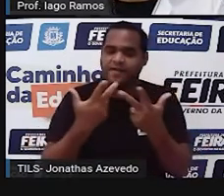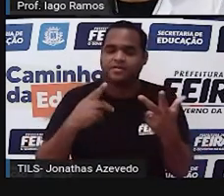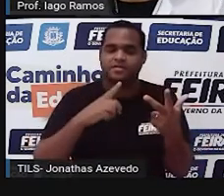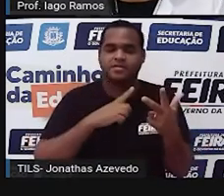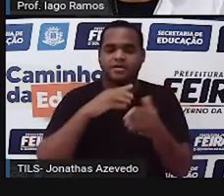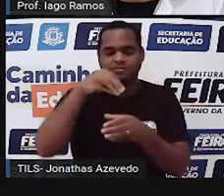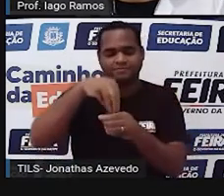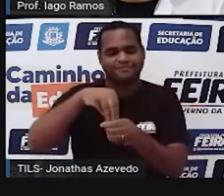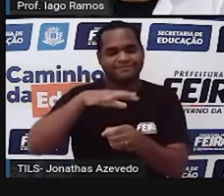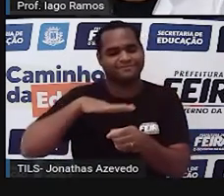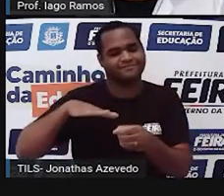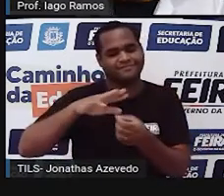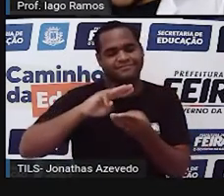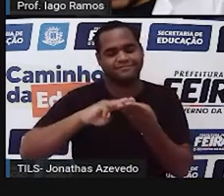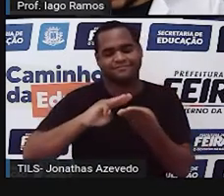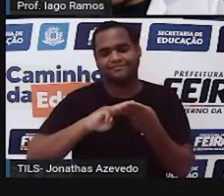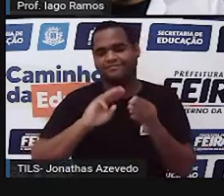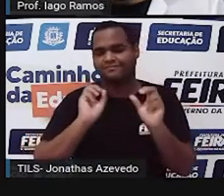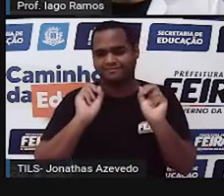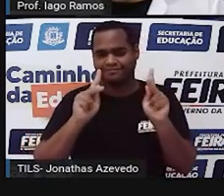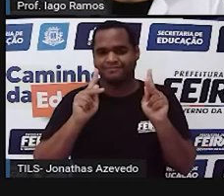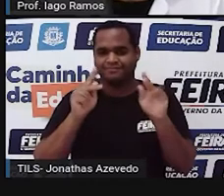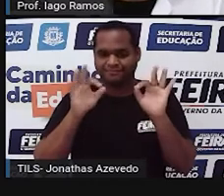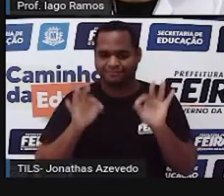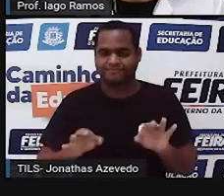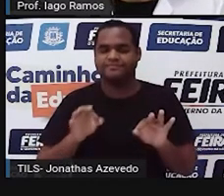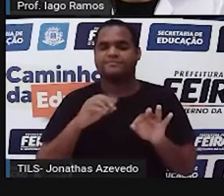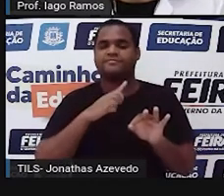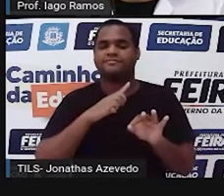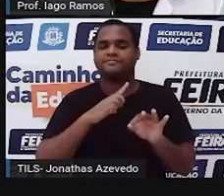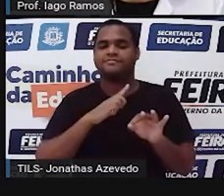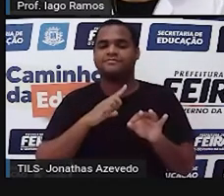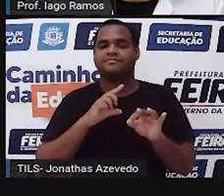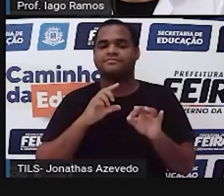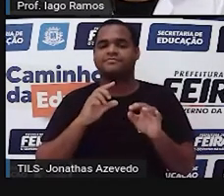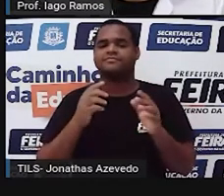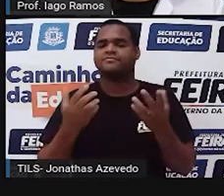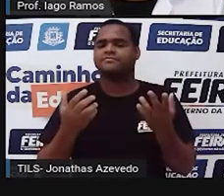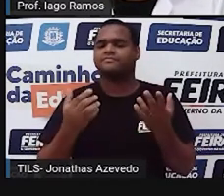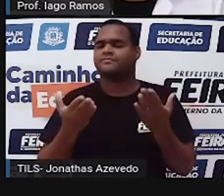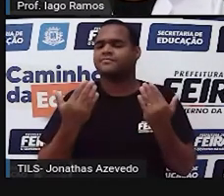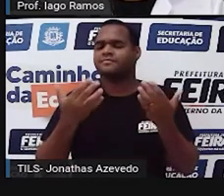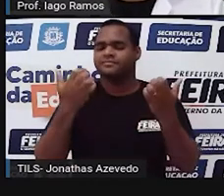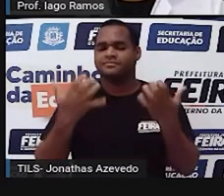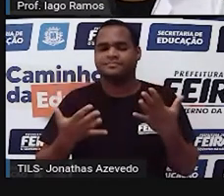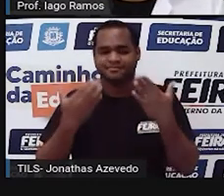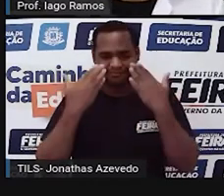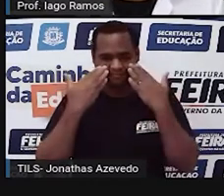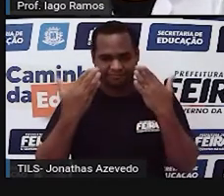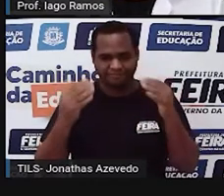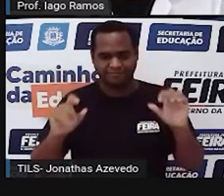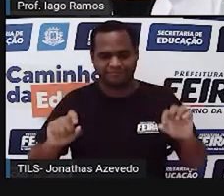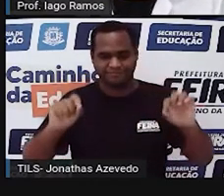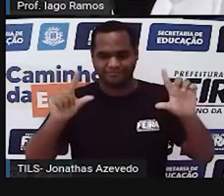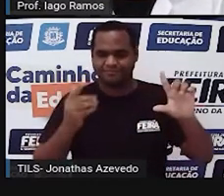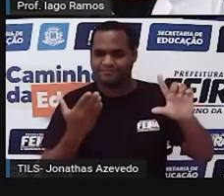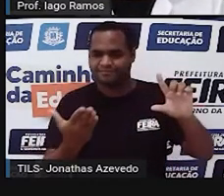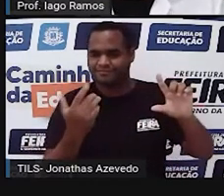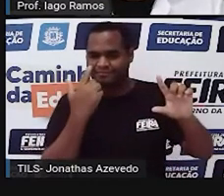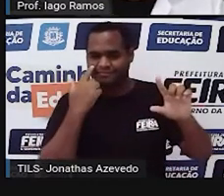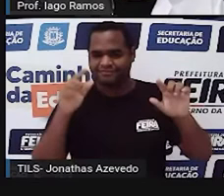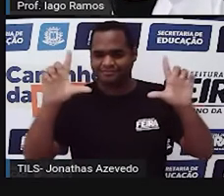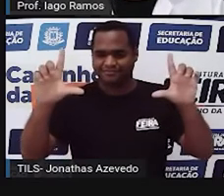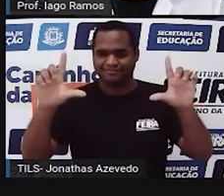dessa parte da Matemática certo então vamos lá eu então apareço aí na tela uma